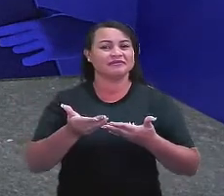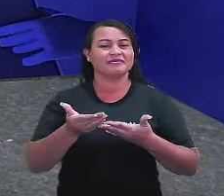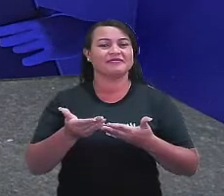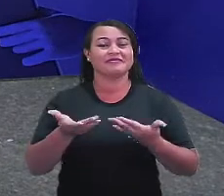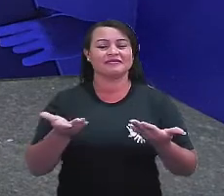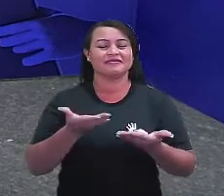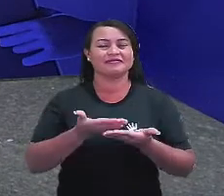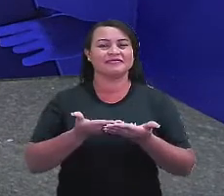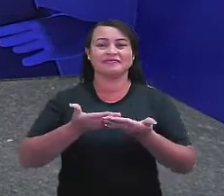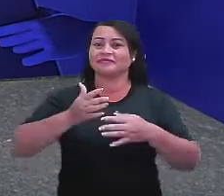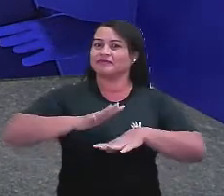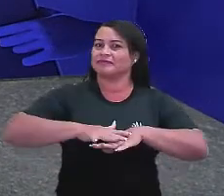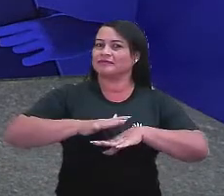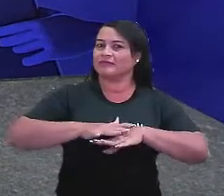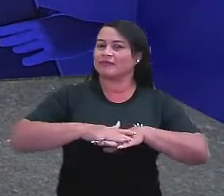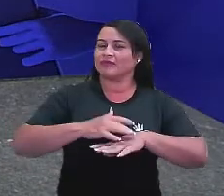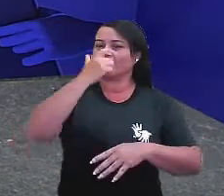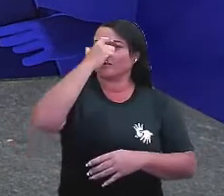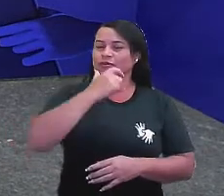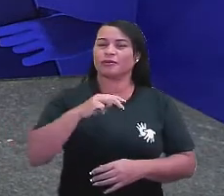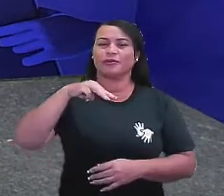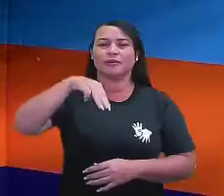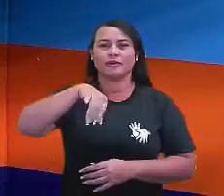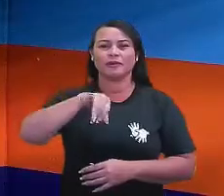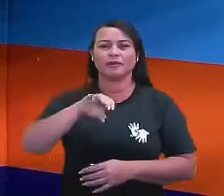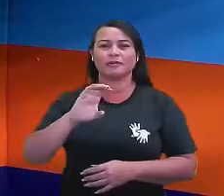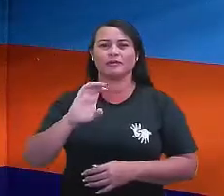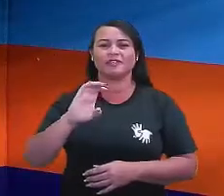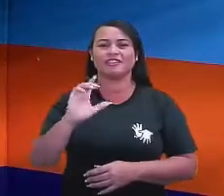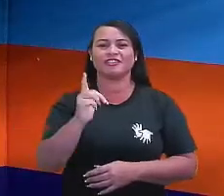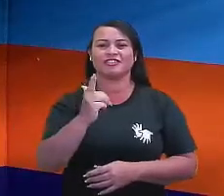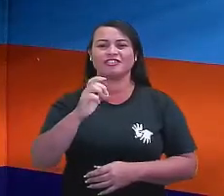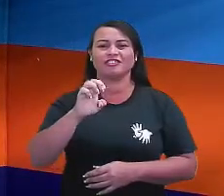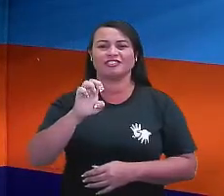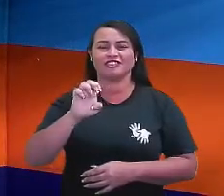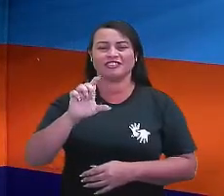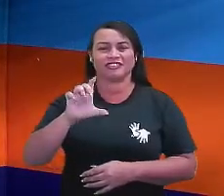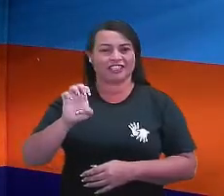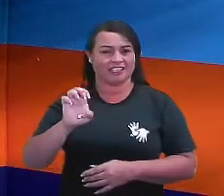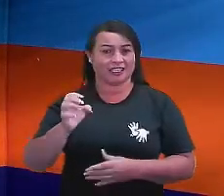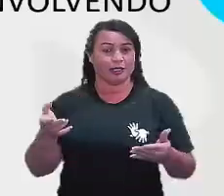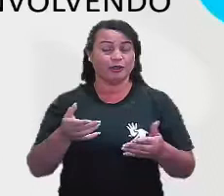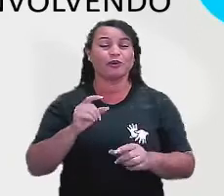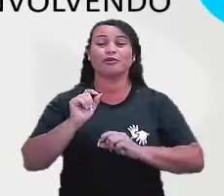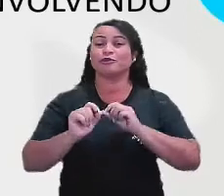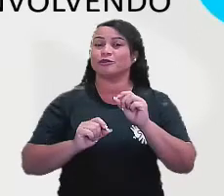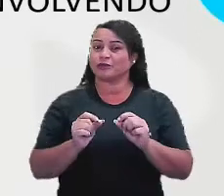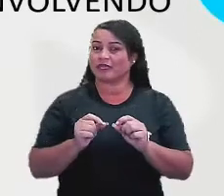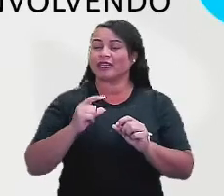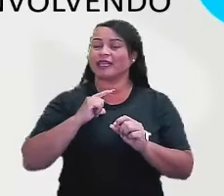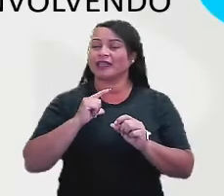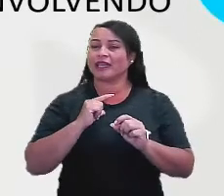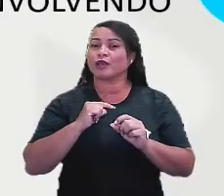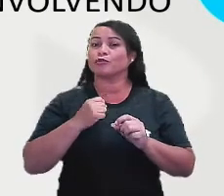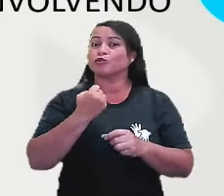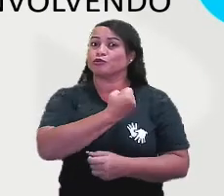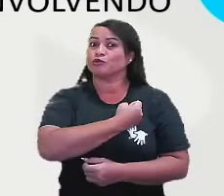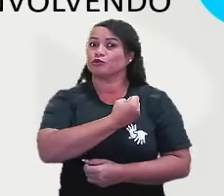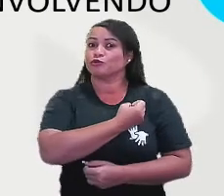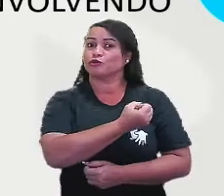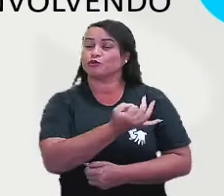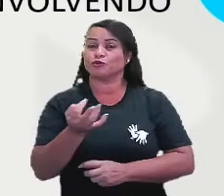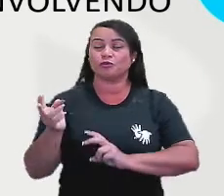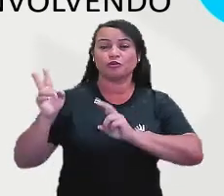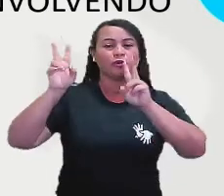de matemática de hoje. Eu me chamo Michele e a nossa unidade temática trabalhada hoje será os números. O